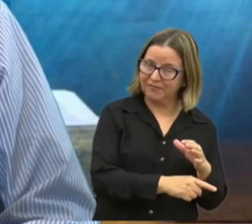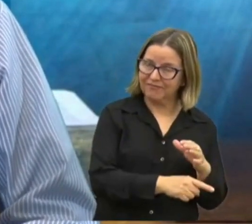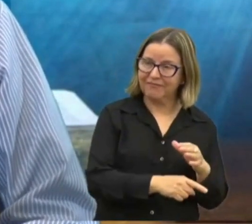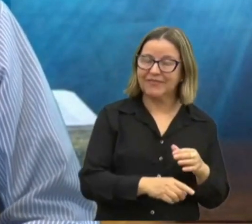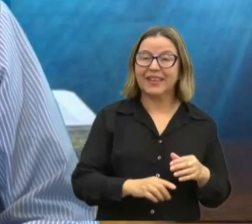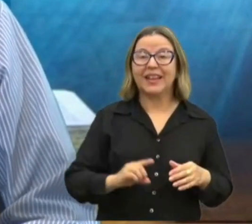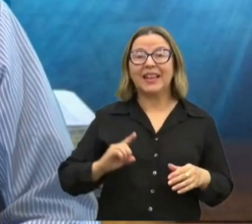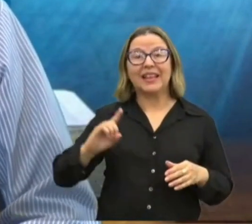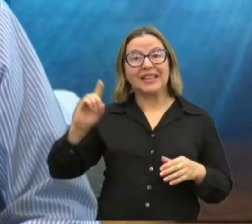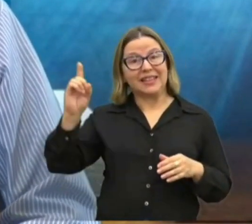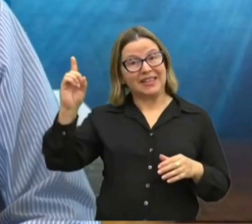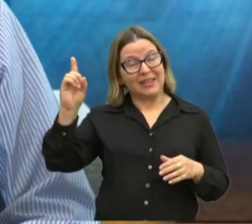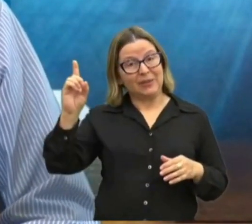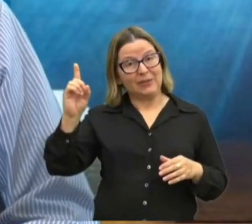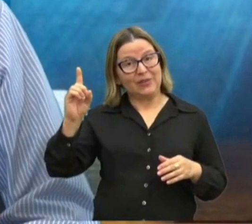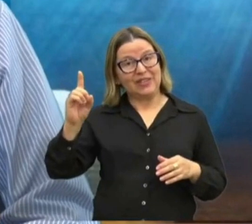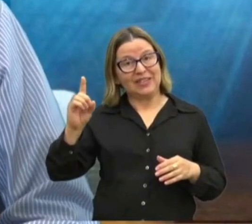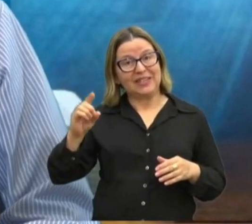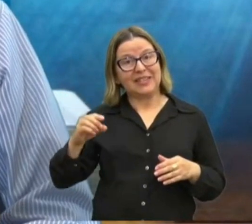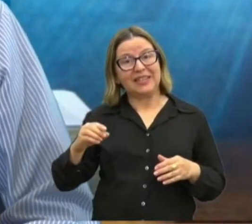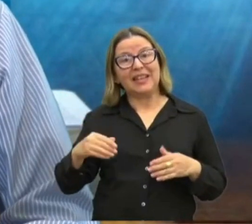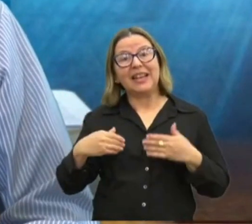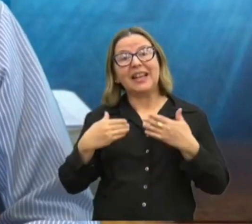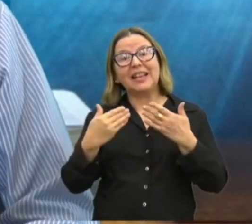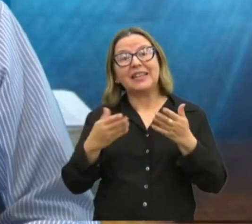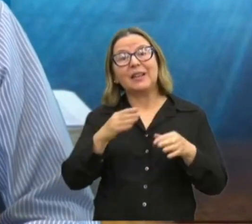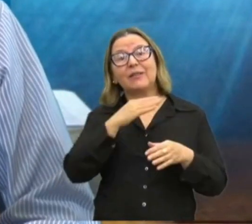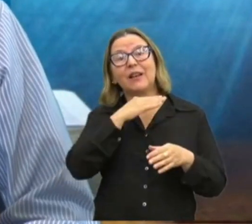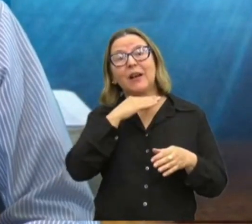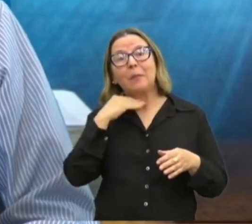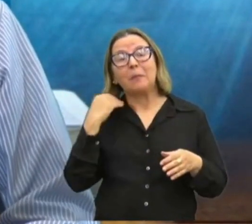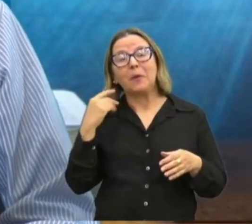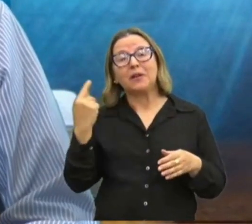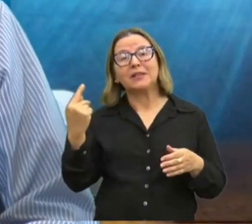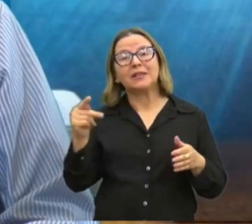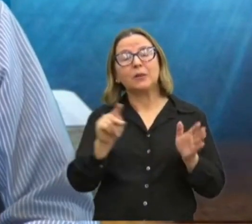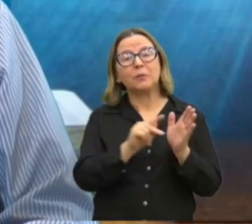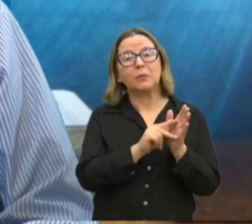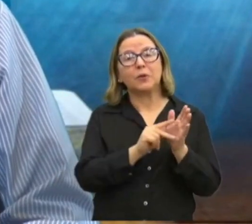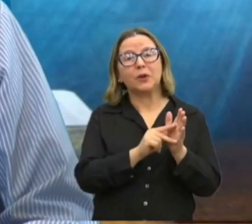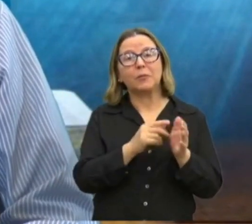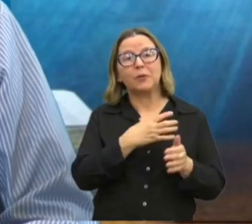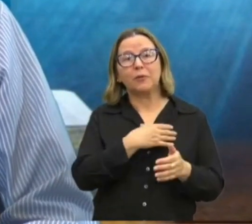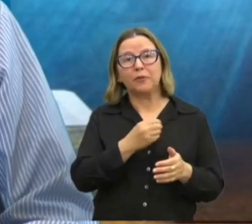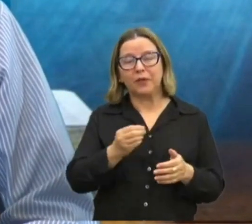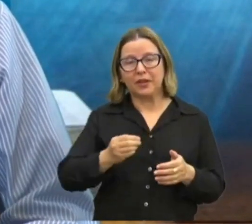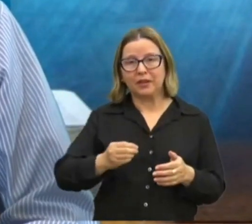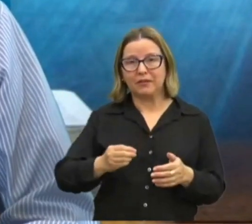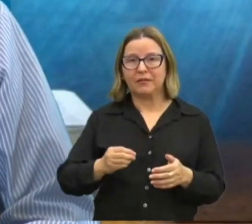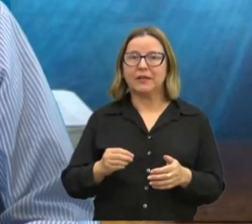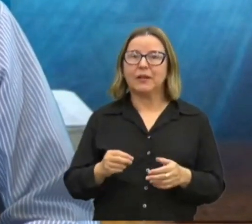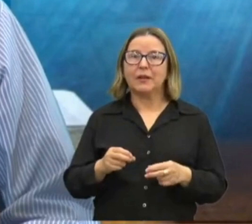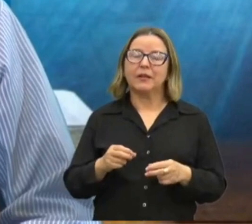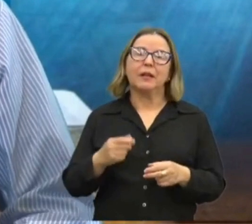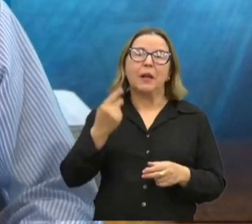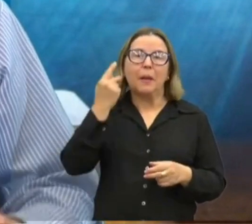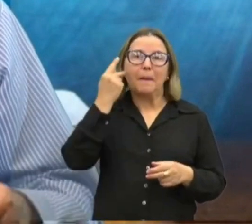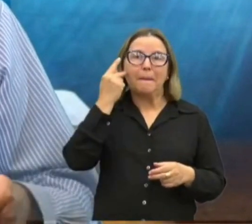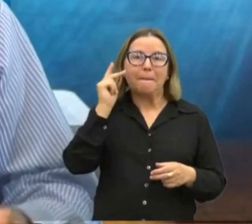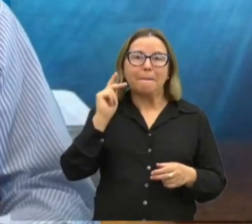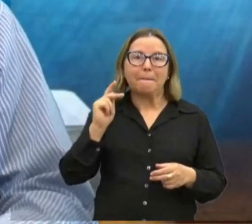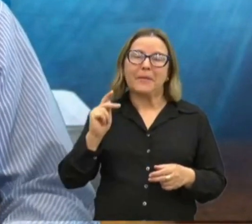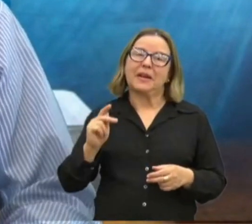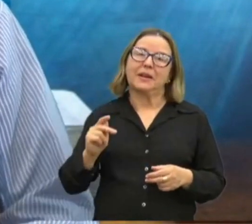o entregou pelas nossas transgressões, pela nossa iniquidade. Então